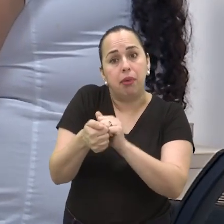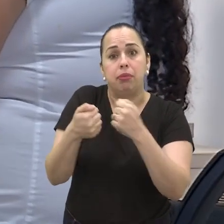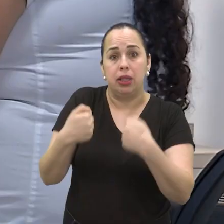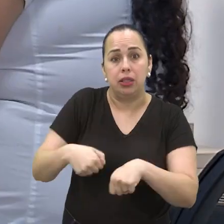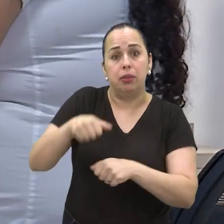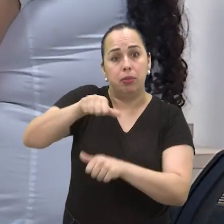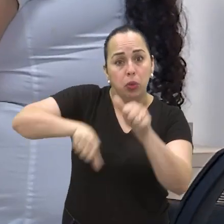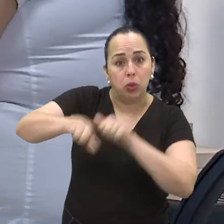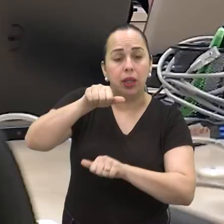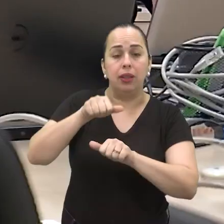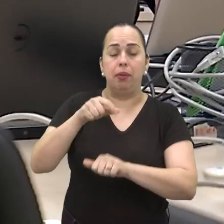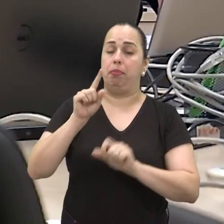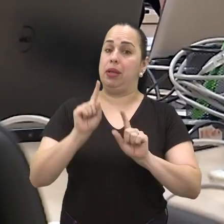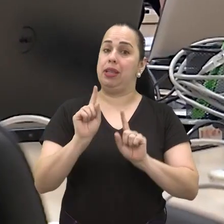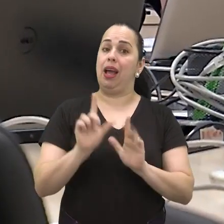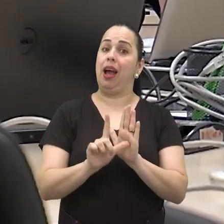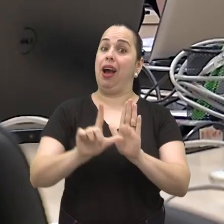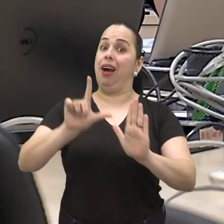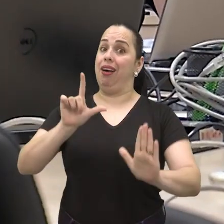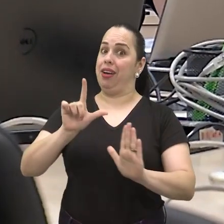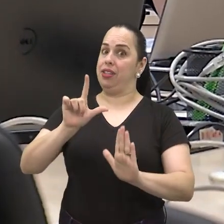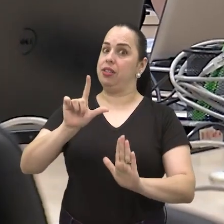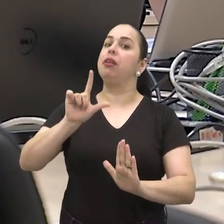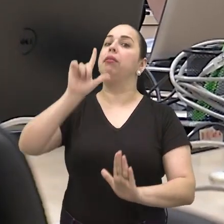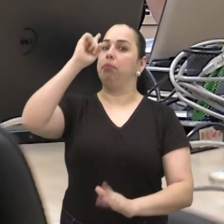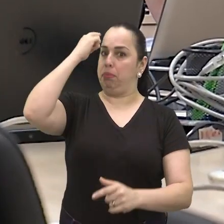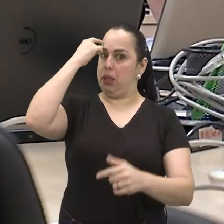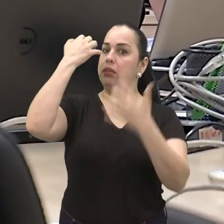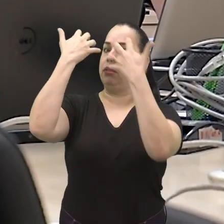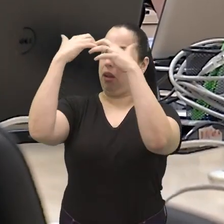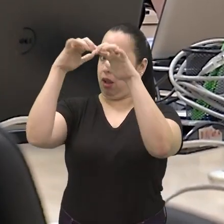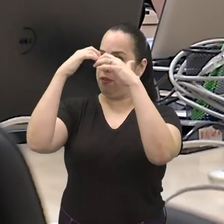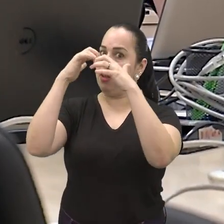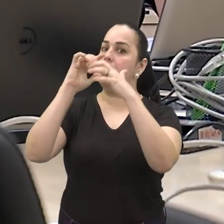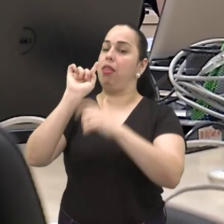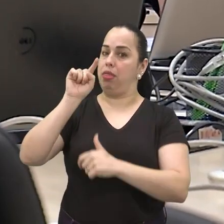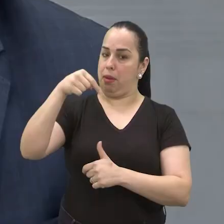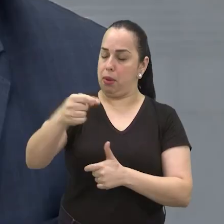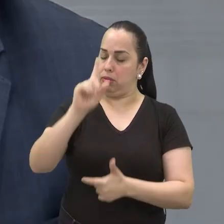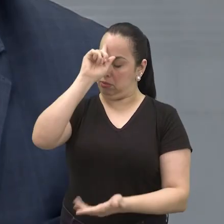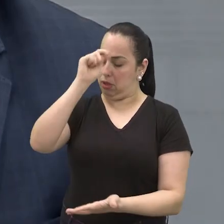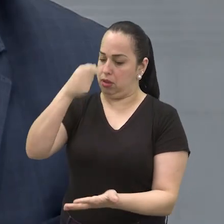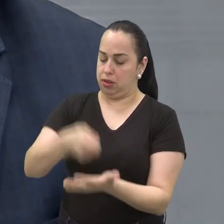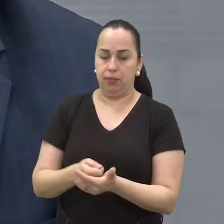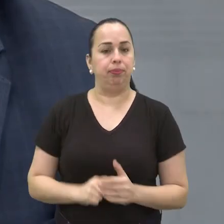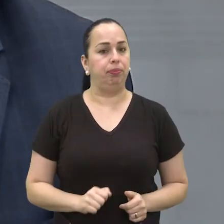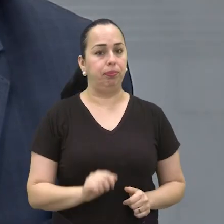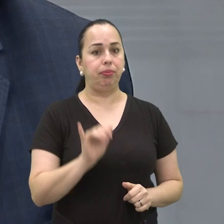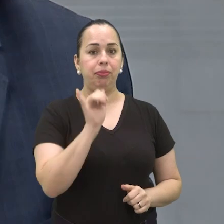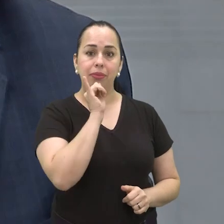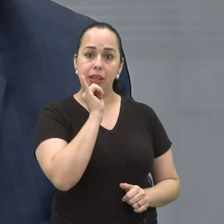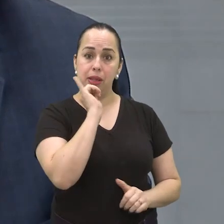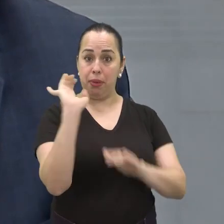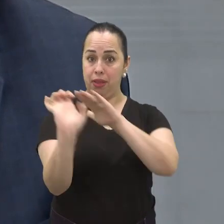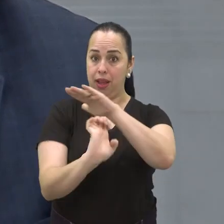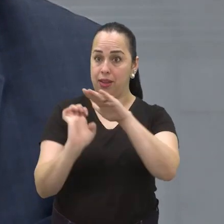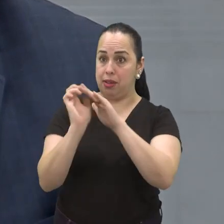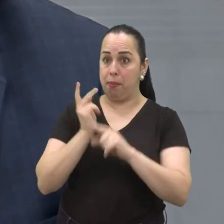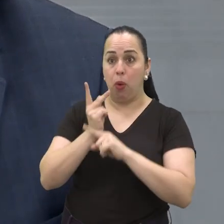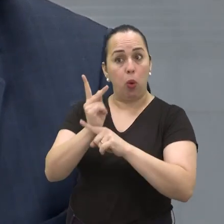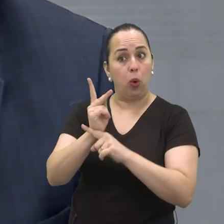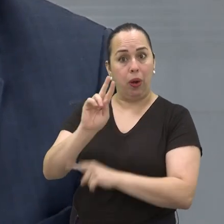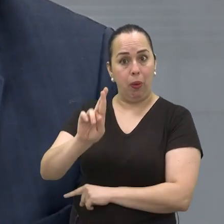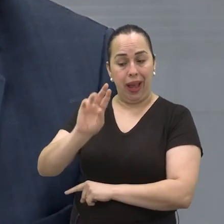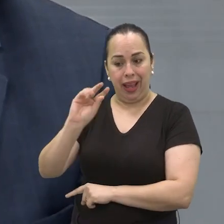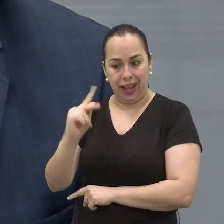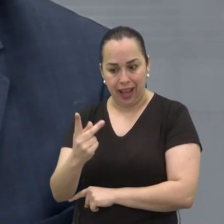de trabalho, se possível. É importante pensar bem antes de tomar as decisões. Procurar a própria empresa, o seu gestor, o